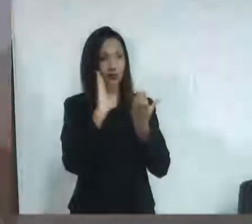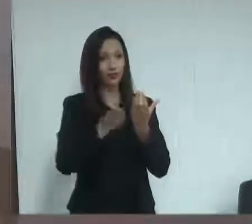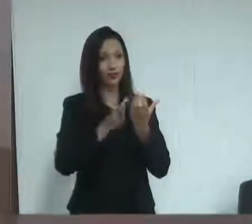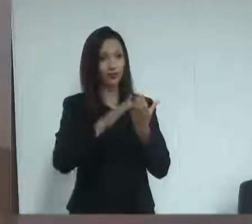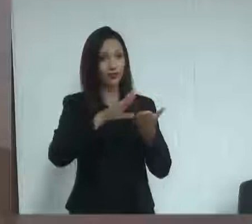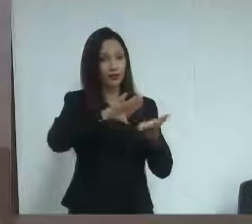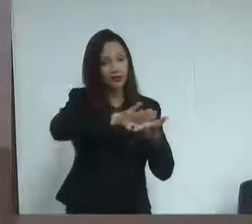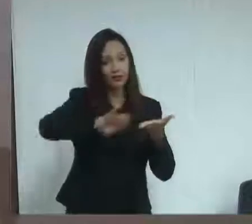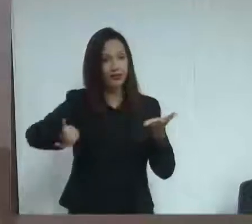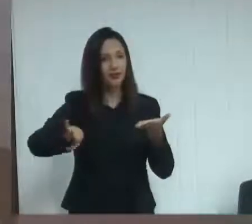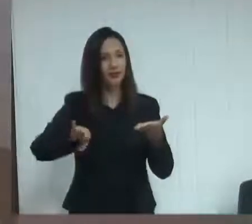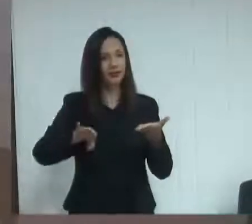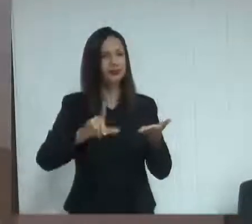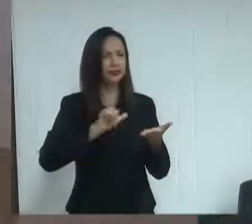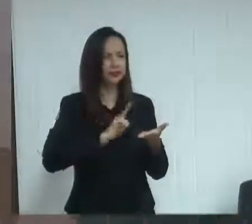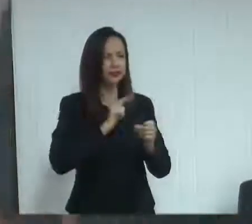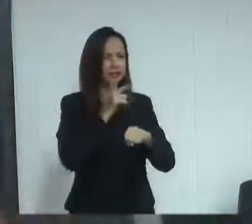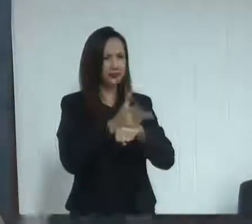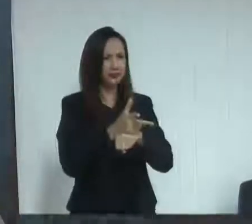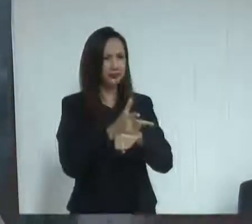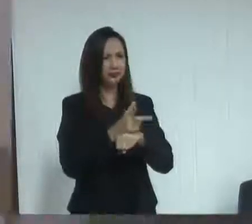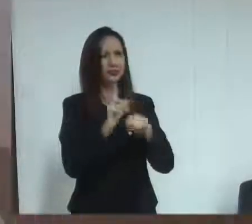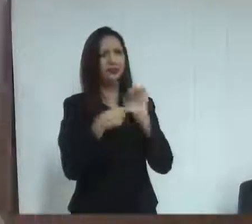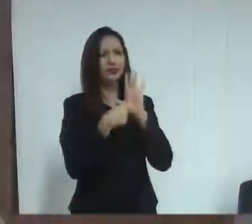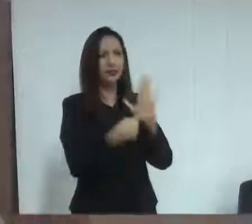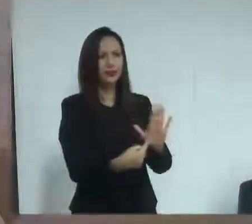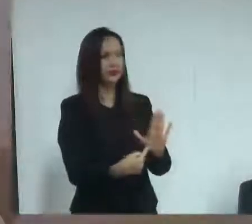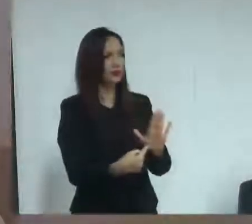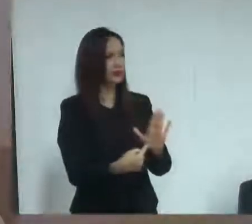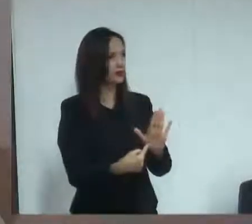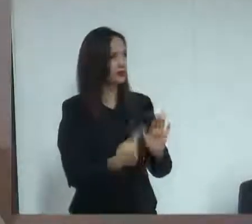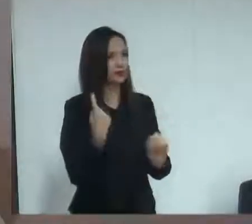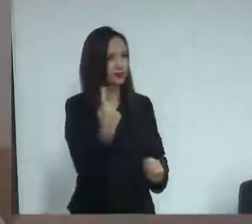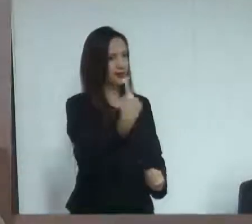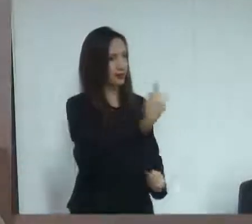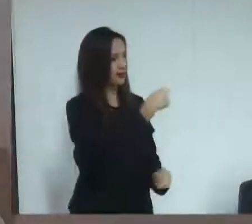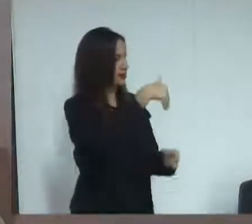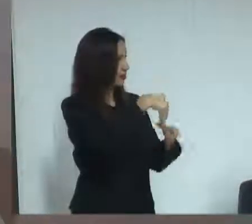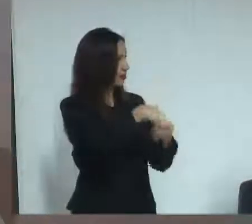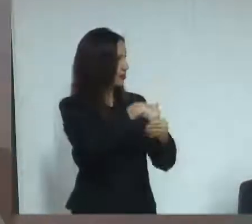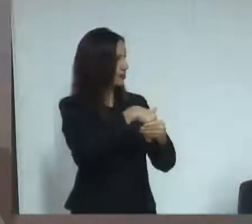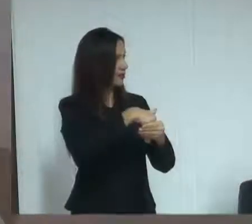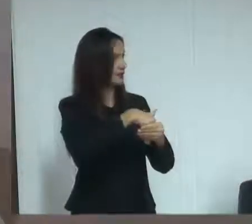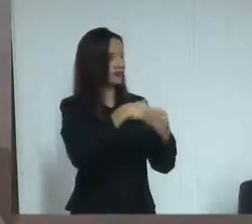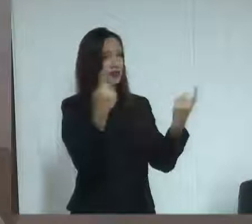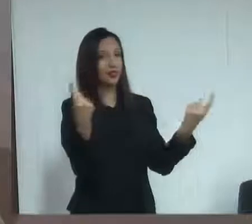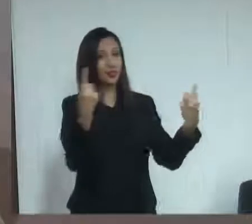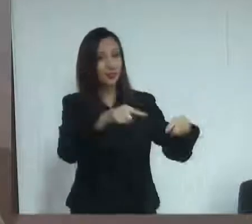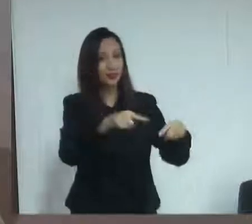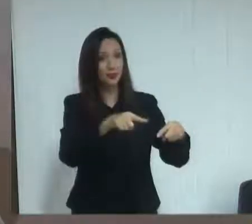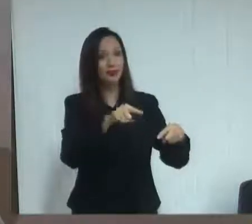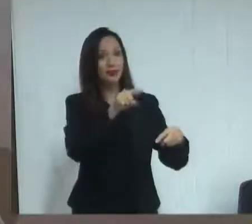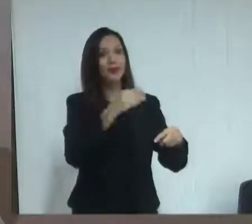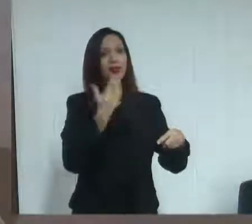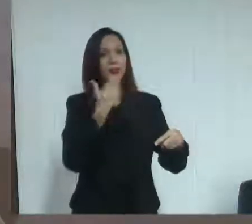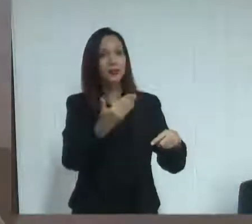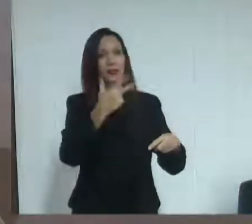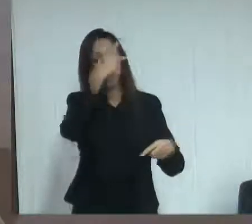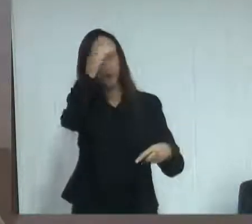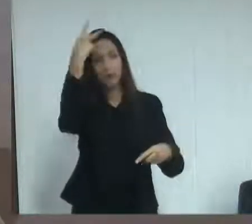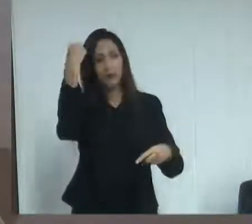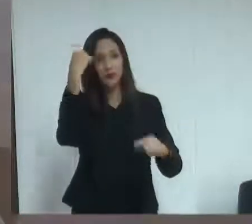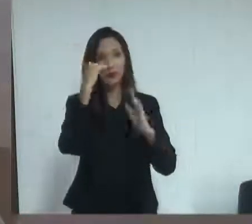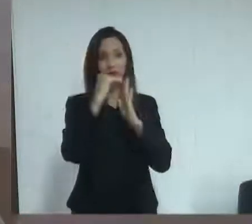tem até um vídeo que mostra como cada um votou, né, contra isso daí, pedindo até para o